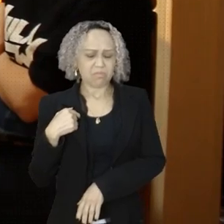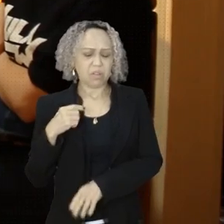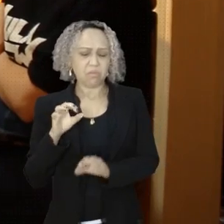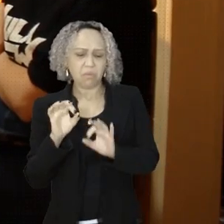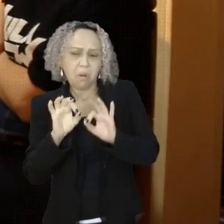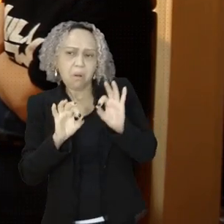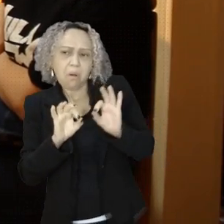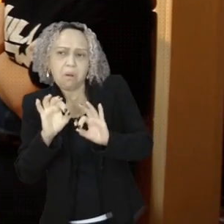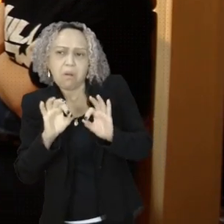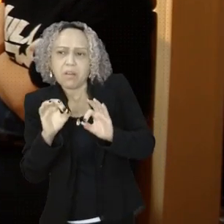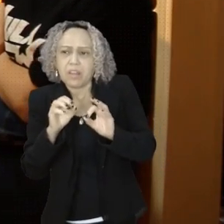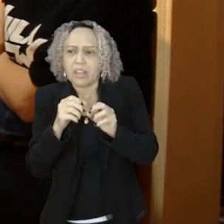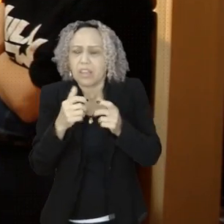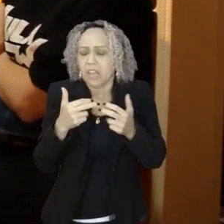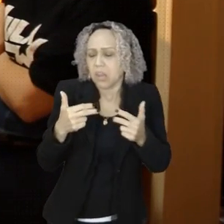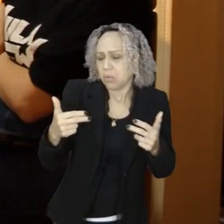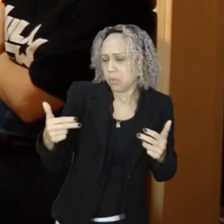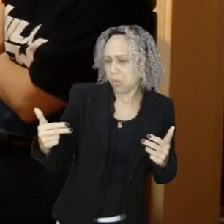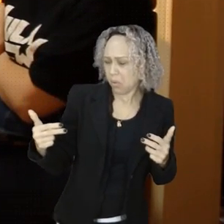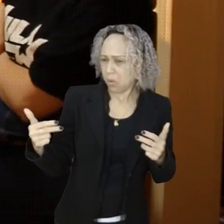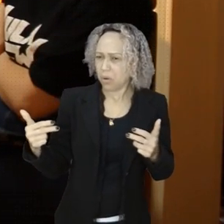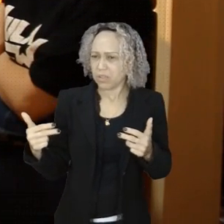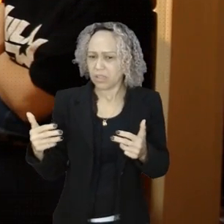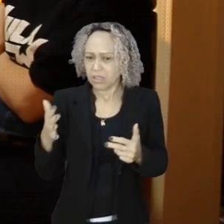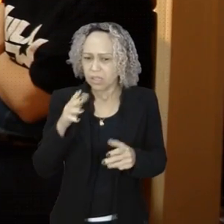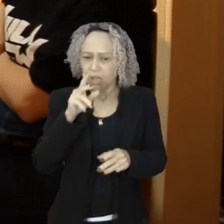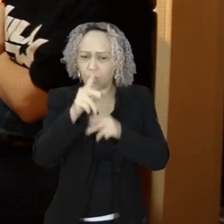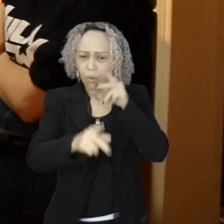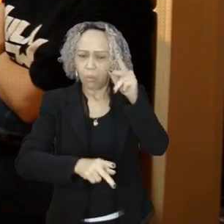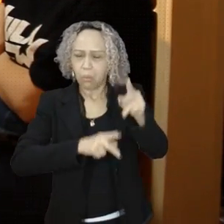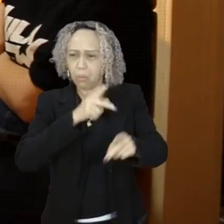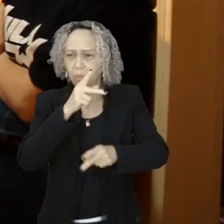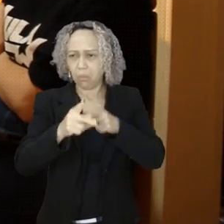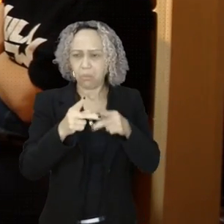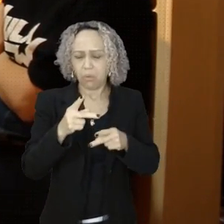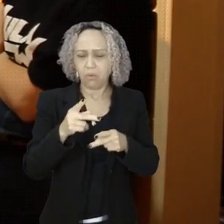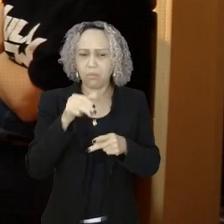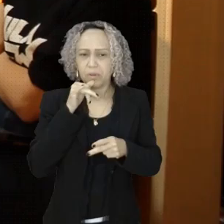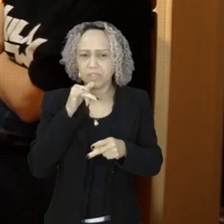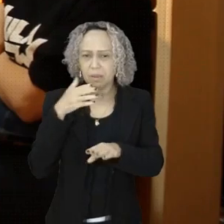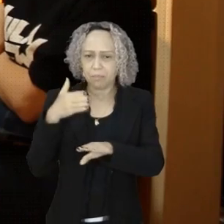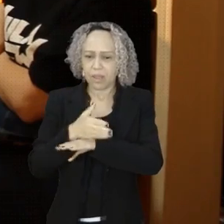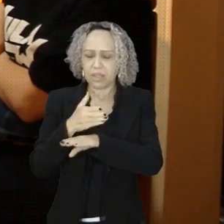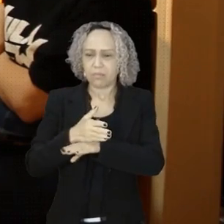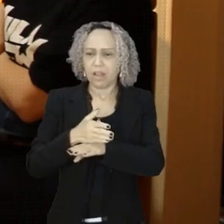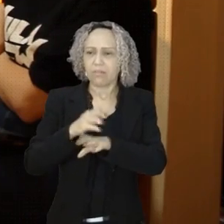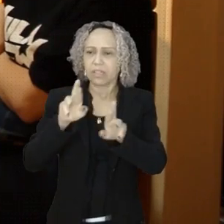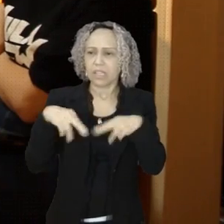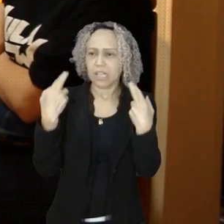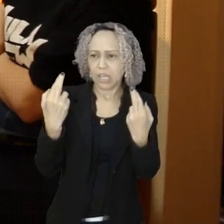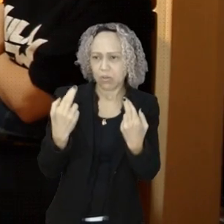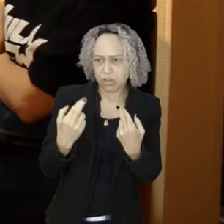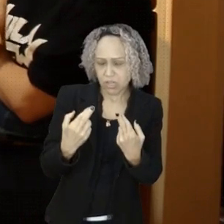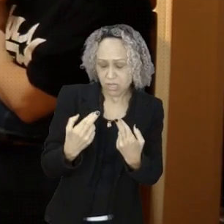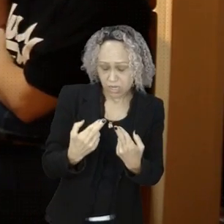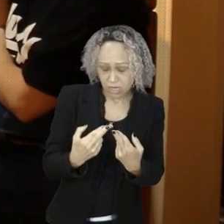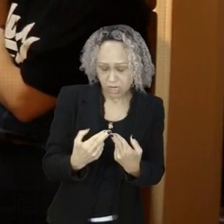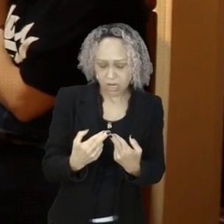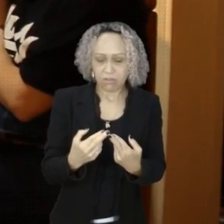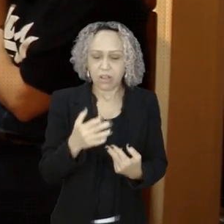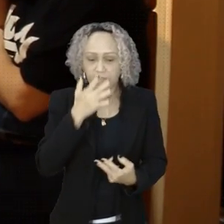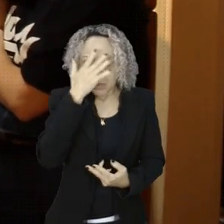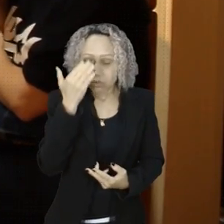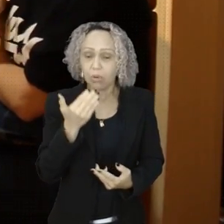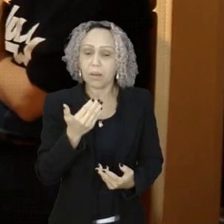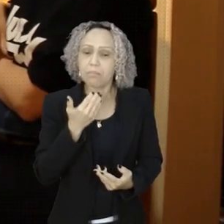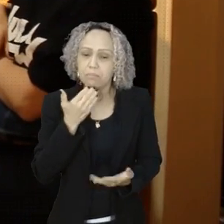coisas, né, que as demandas do povo colocava dessas reuniões, Não cheguei, quando cheguei, eu passava